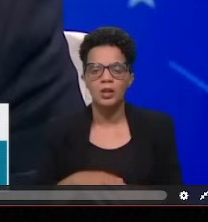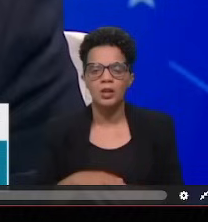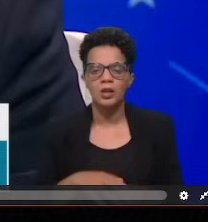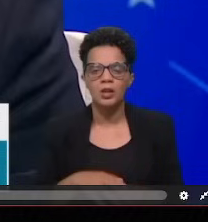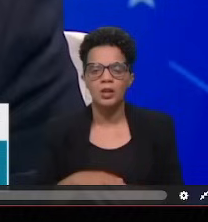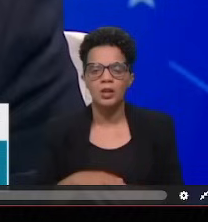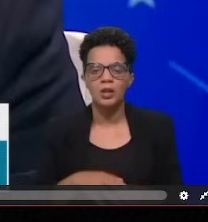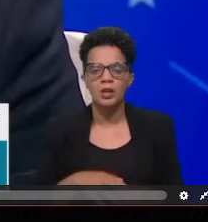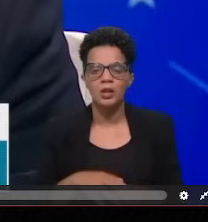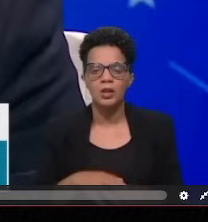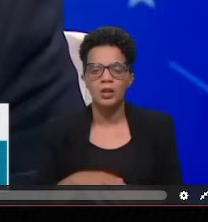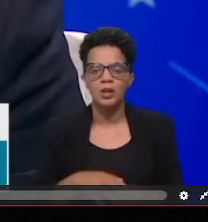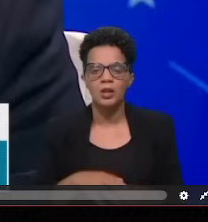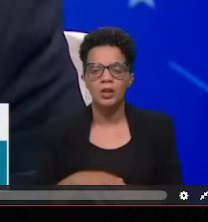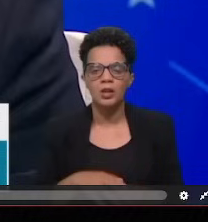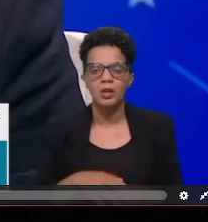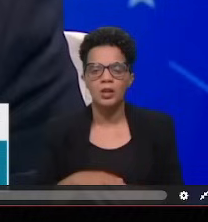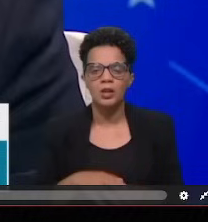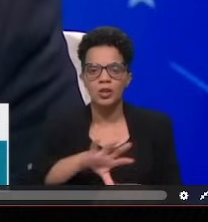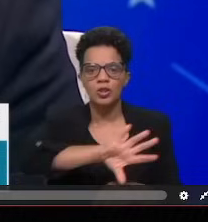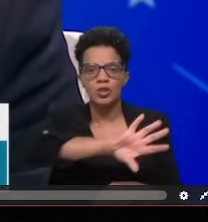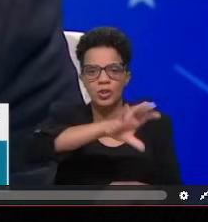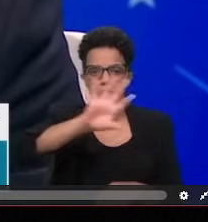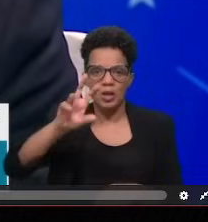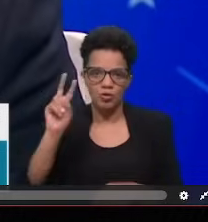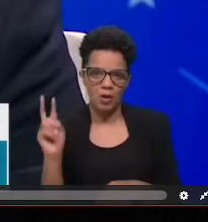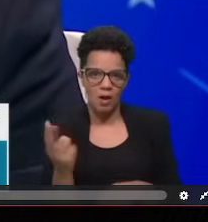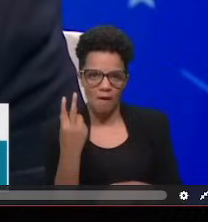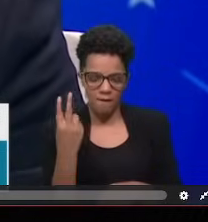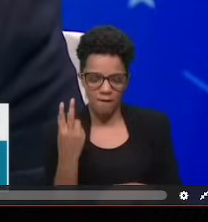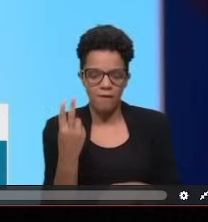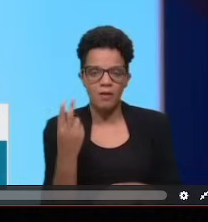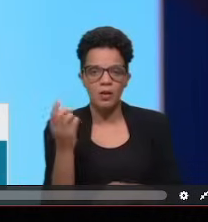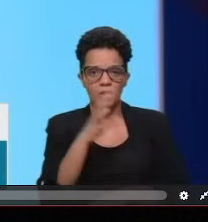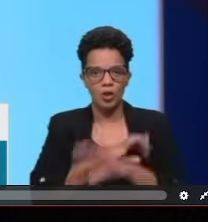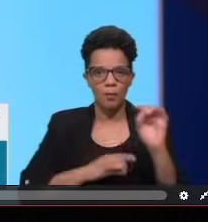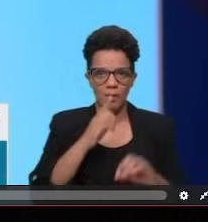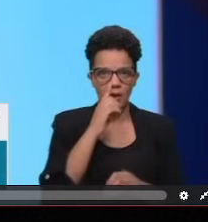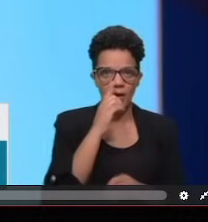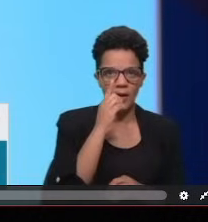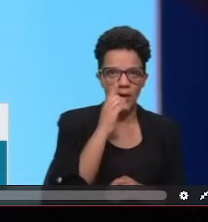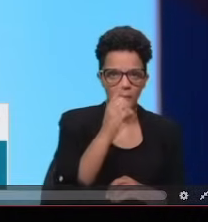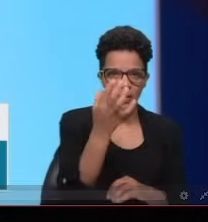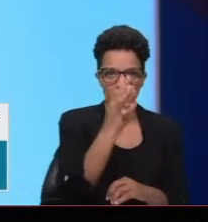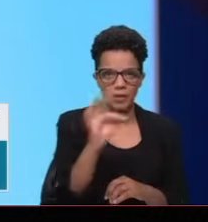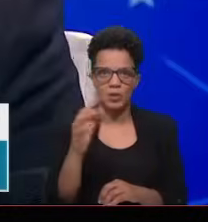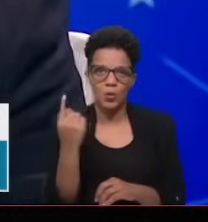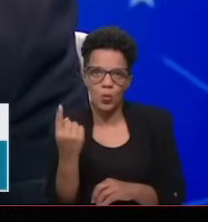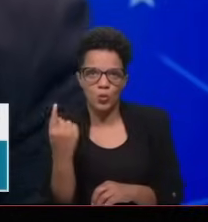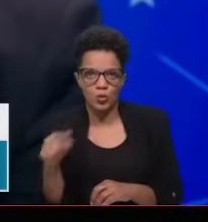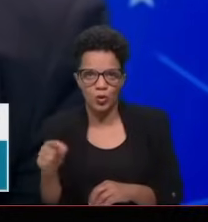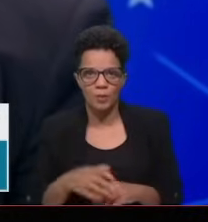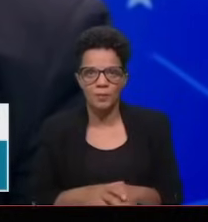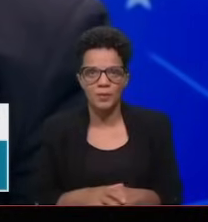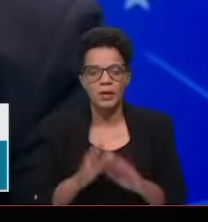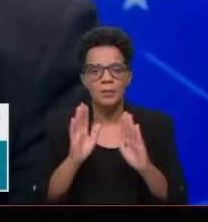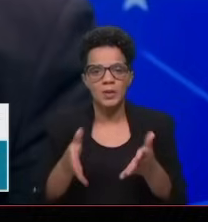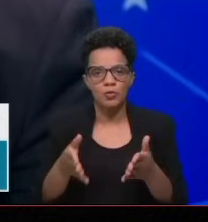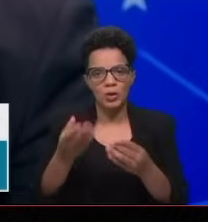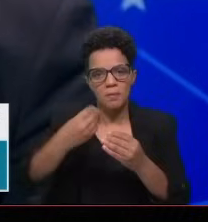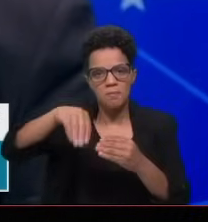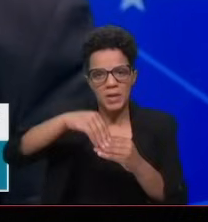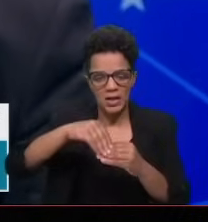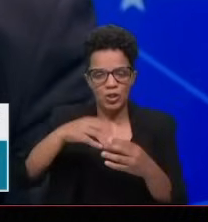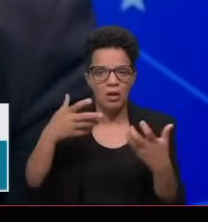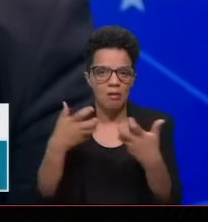orçamento porque já não existimos a seguir na Europa a franç un europeia s mas nós precisamos de mais que isso não se